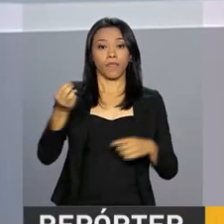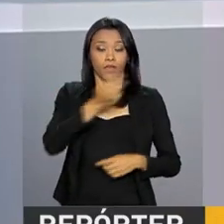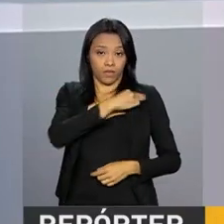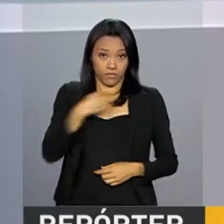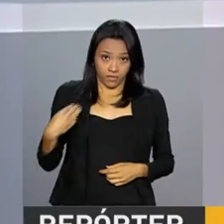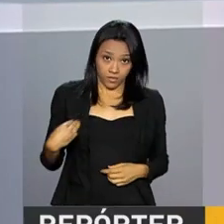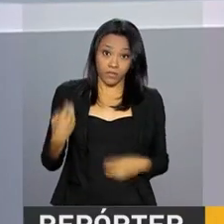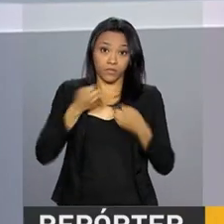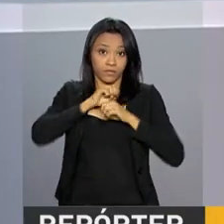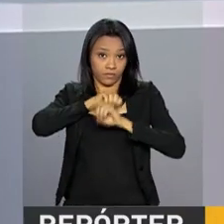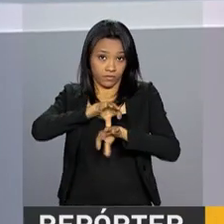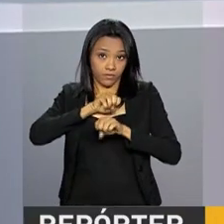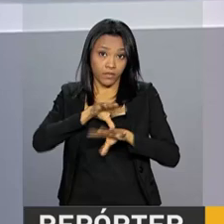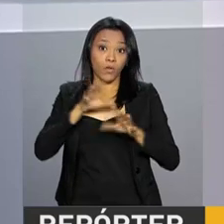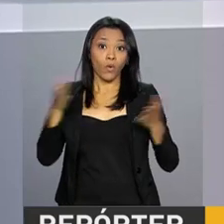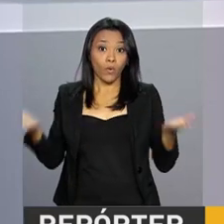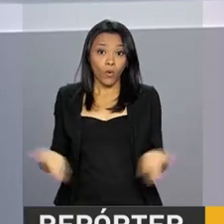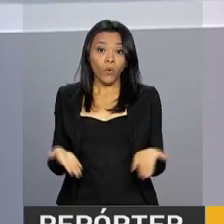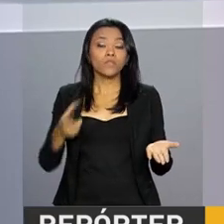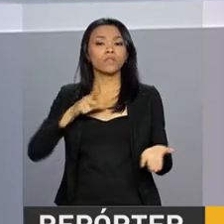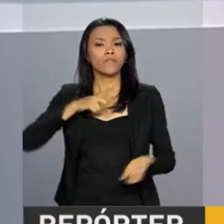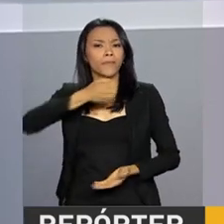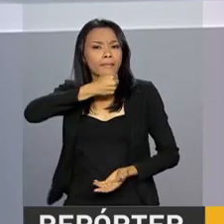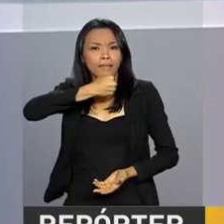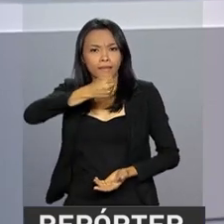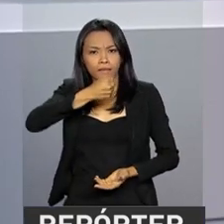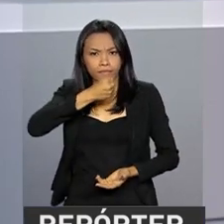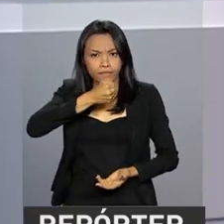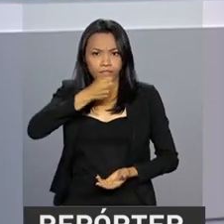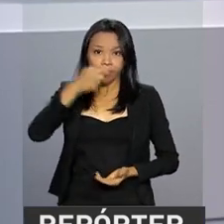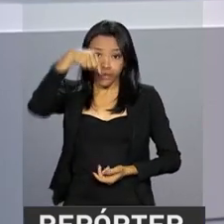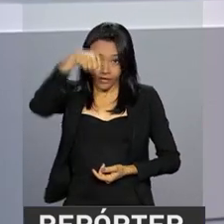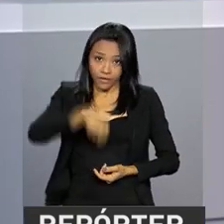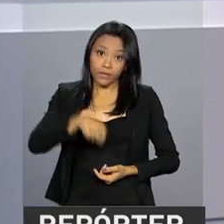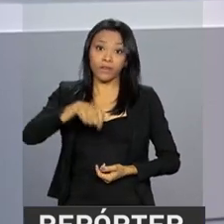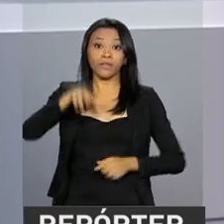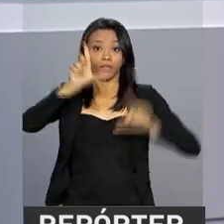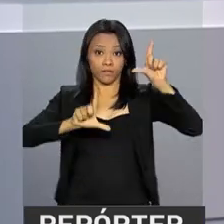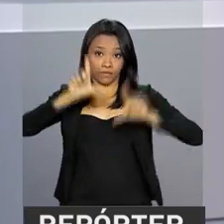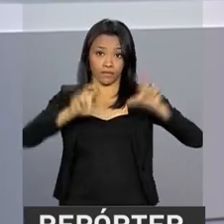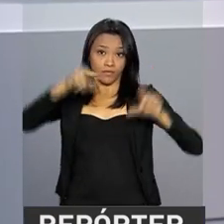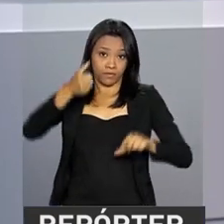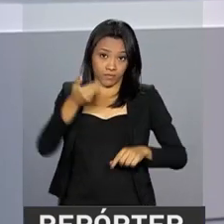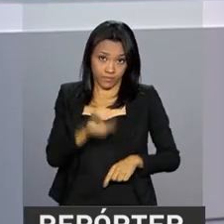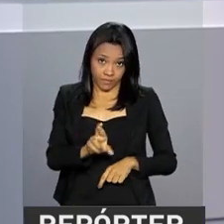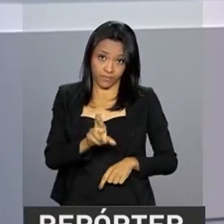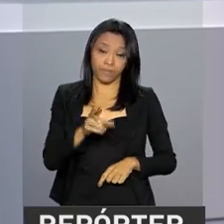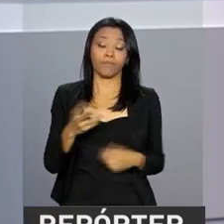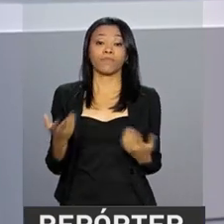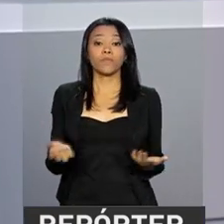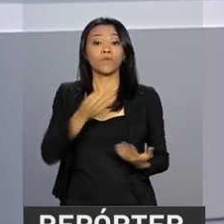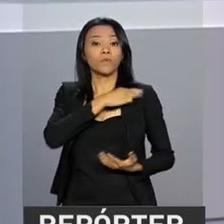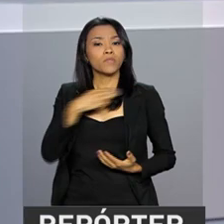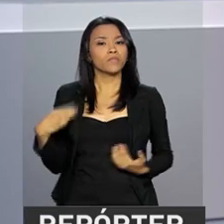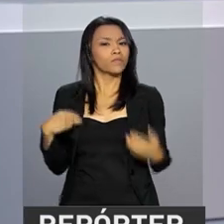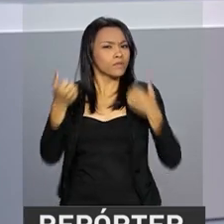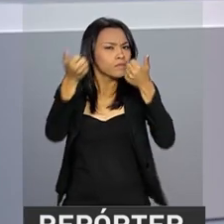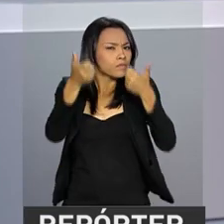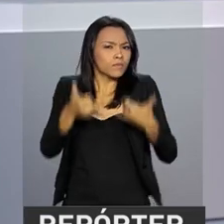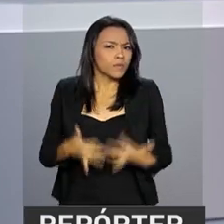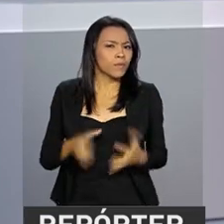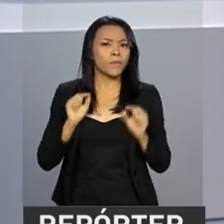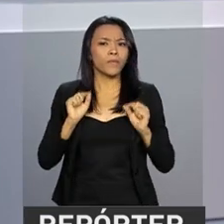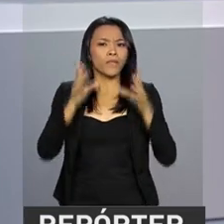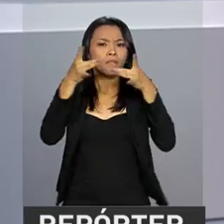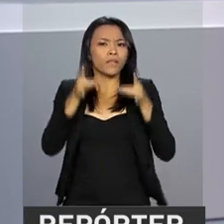mendonça filho participou hoje de entrevista exclusiva no programa por dentro do governo aqui na tv nbr mendonça filho detalhou